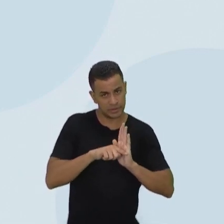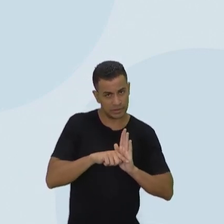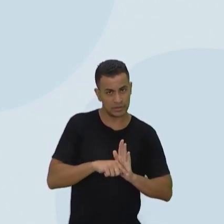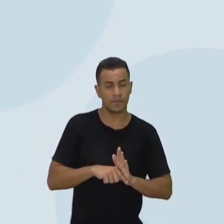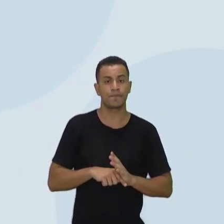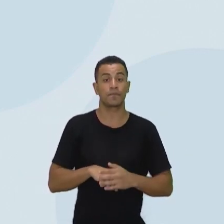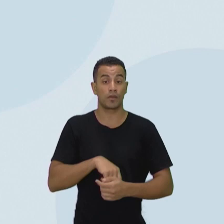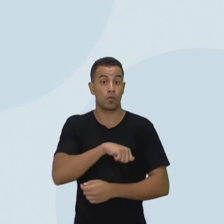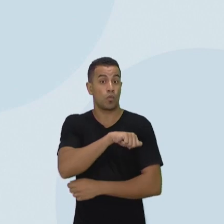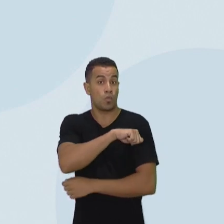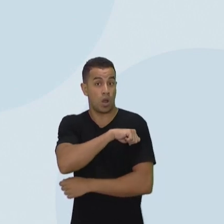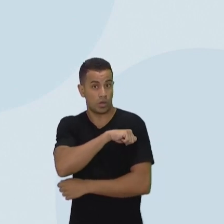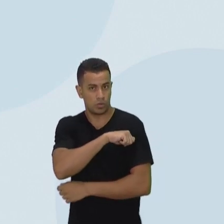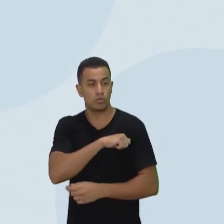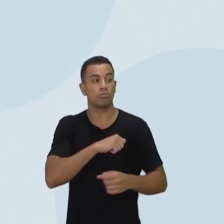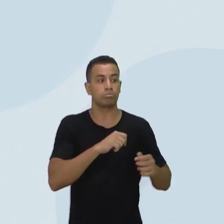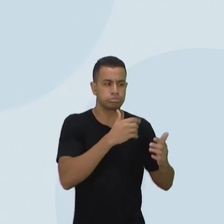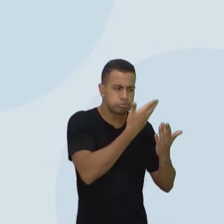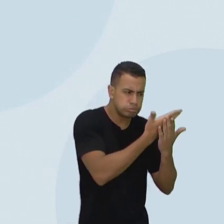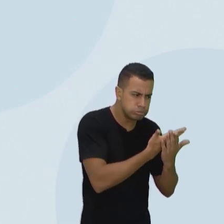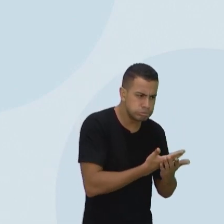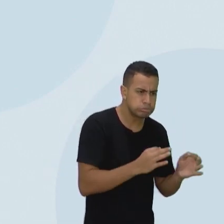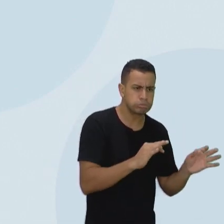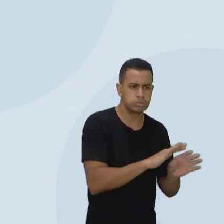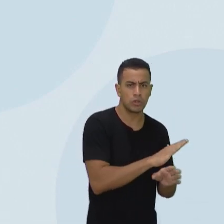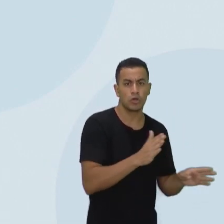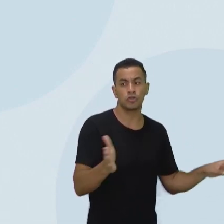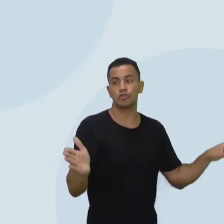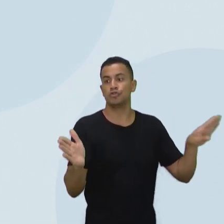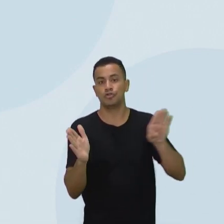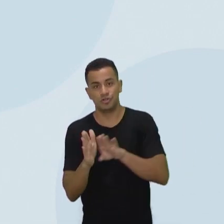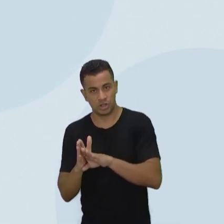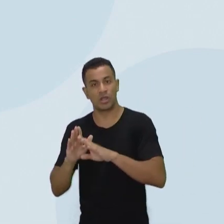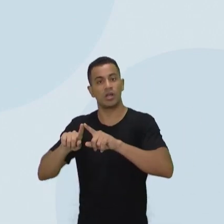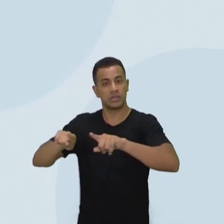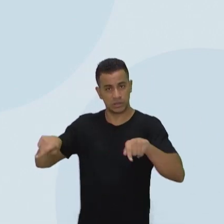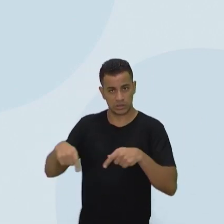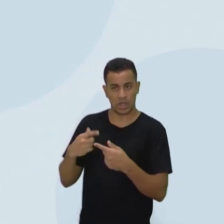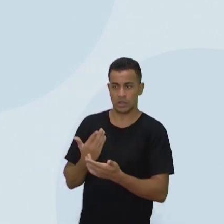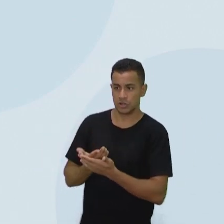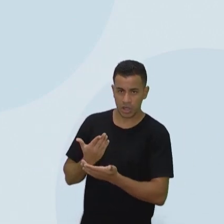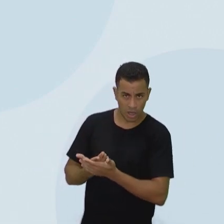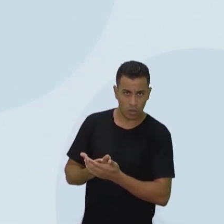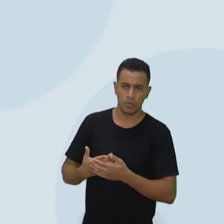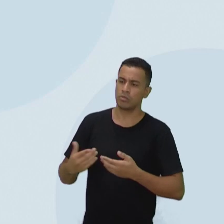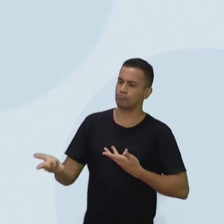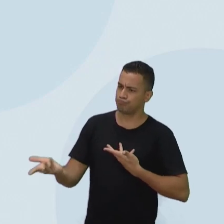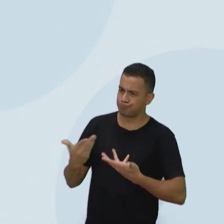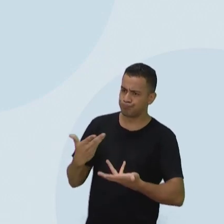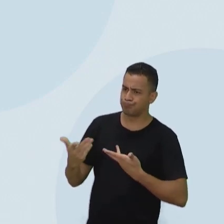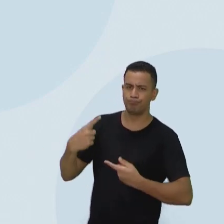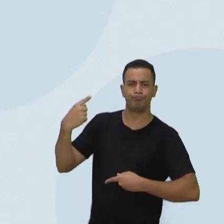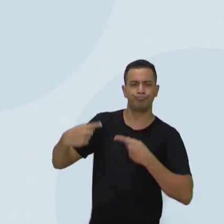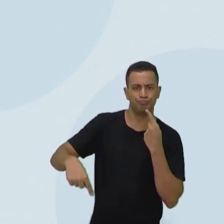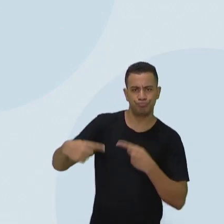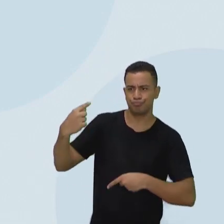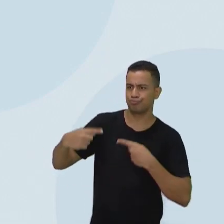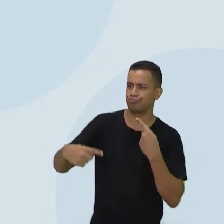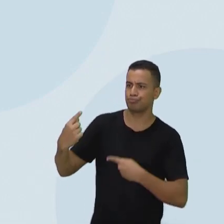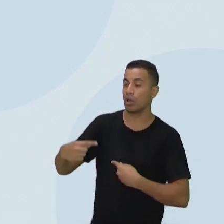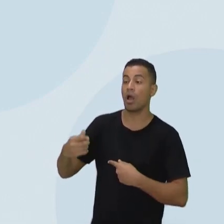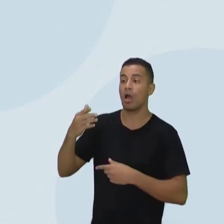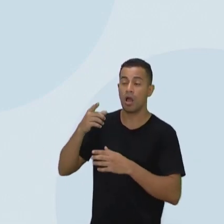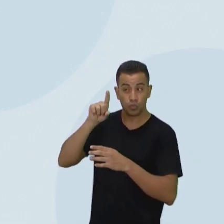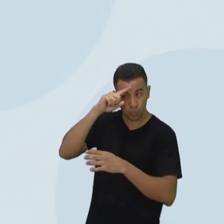os conhecimentos adquiridos, esclarece possíveis dúvidas, sempre com a orientação do professor. A sala de aula se